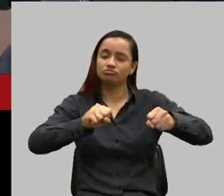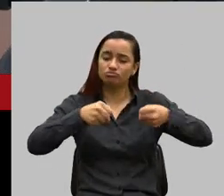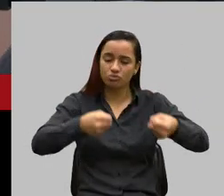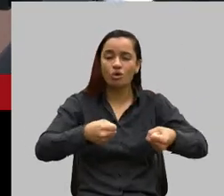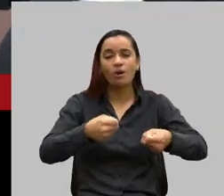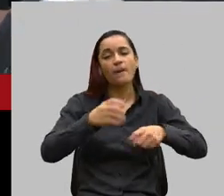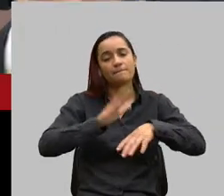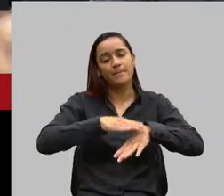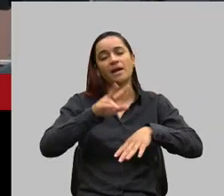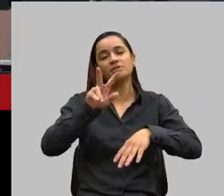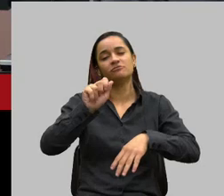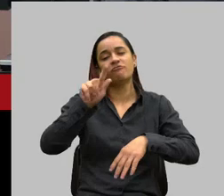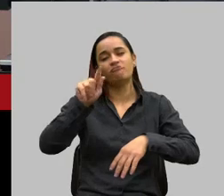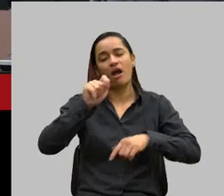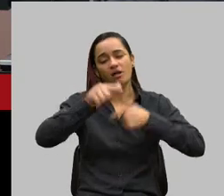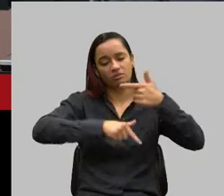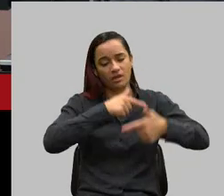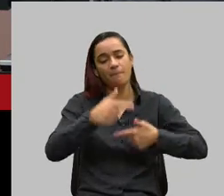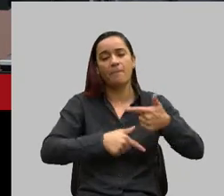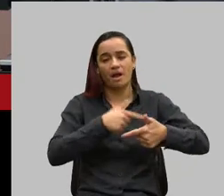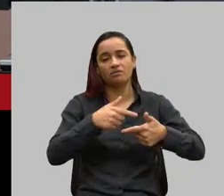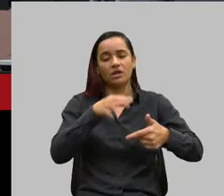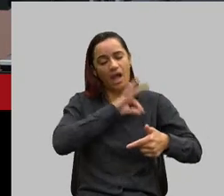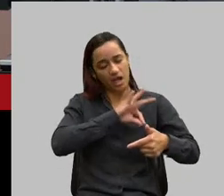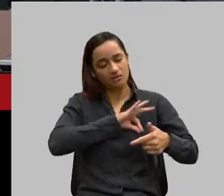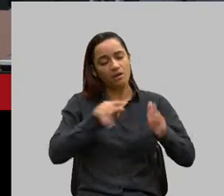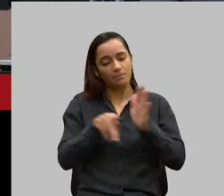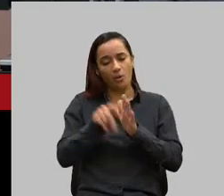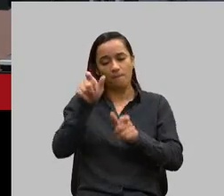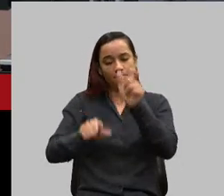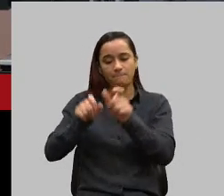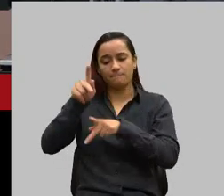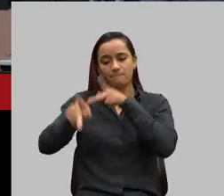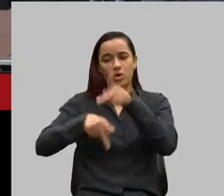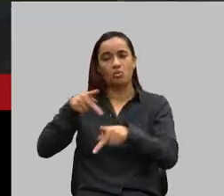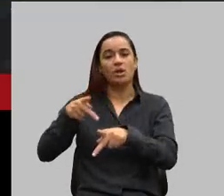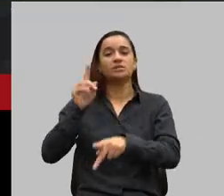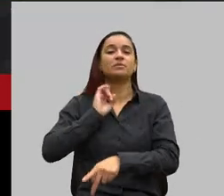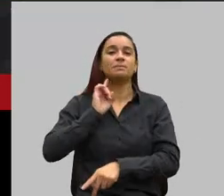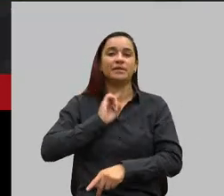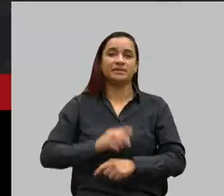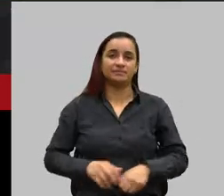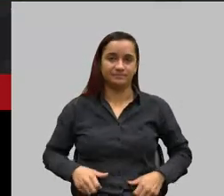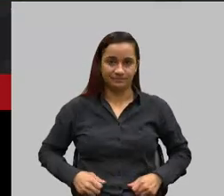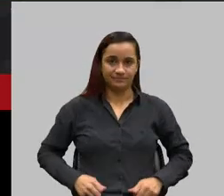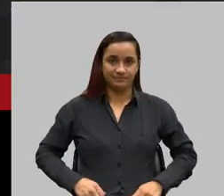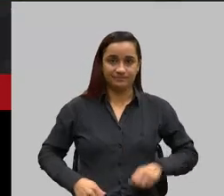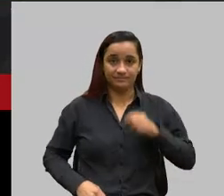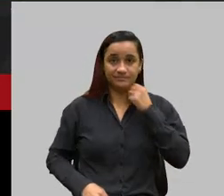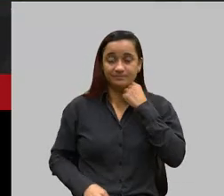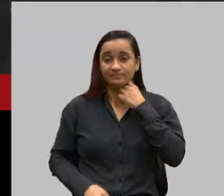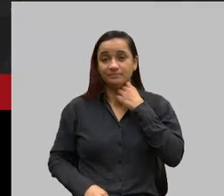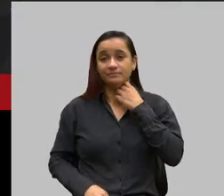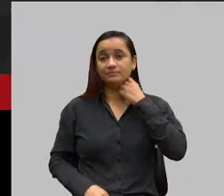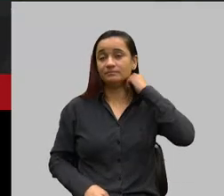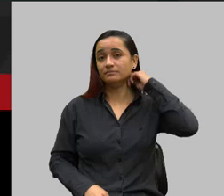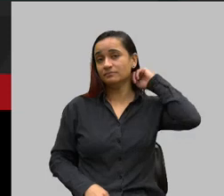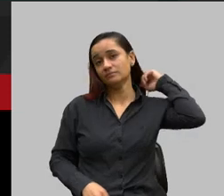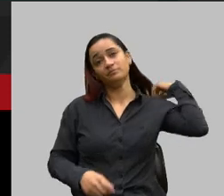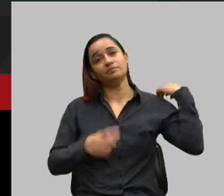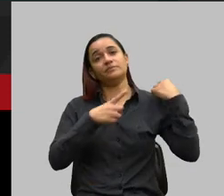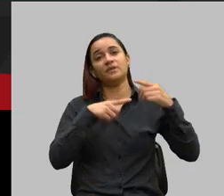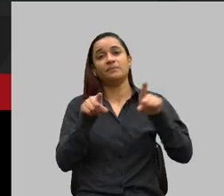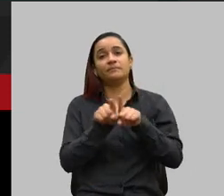renda para os mineiros temos aqui também eh nosso recurso para